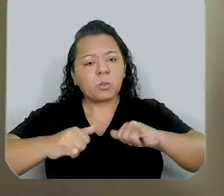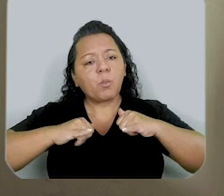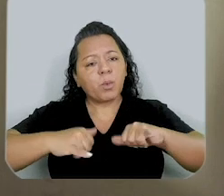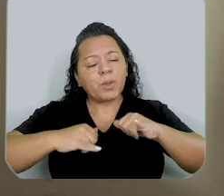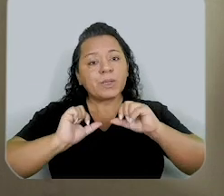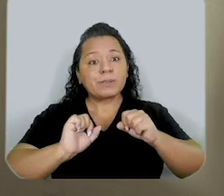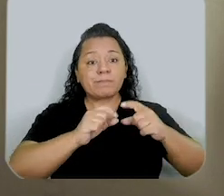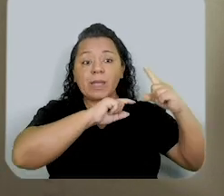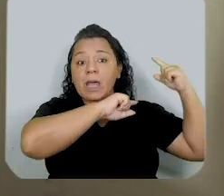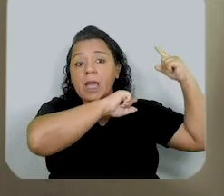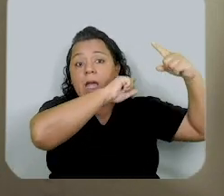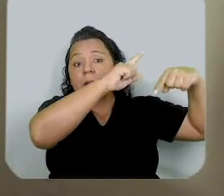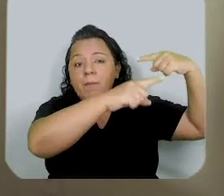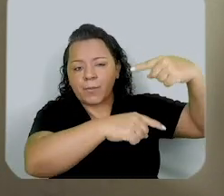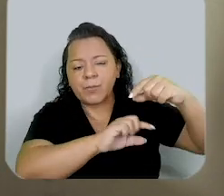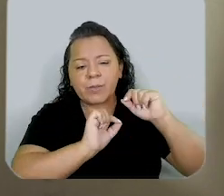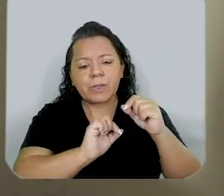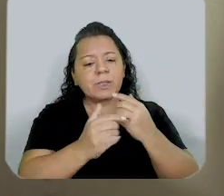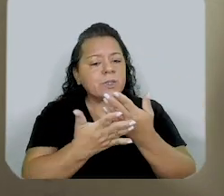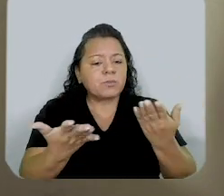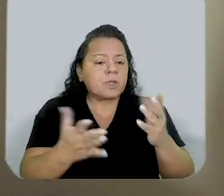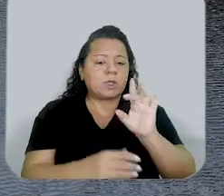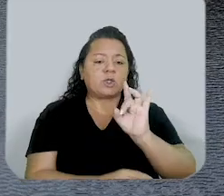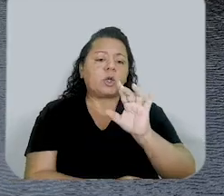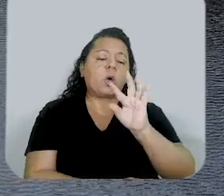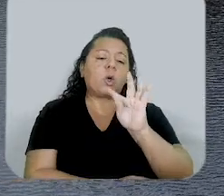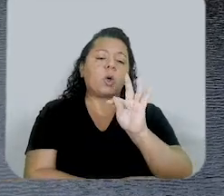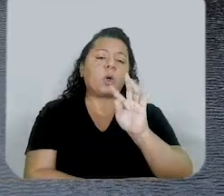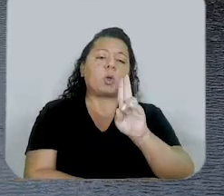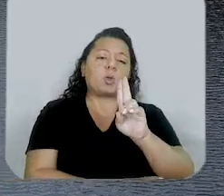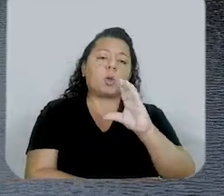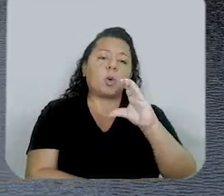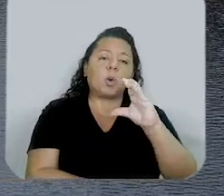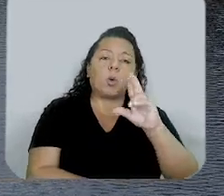no tucupi, mas em todos os ingredientes que eu uso.